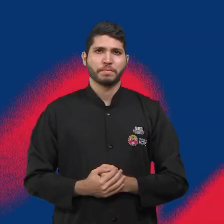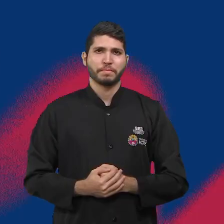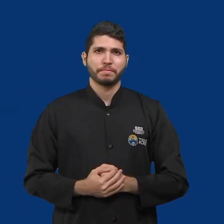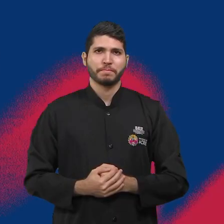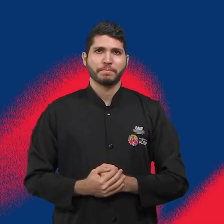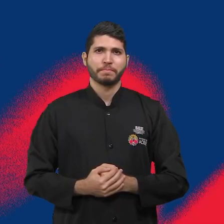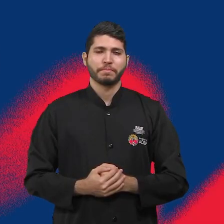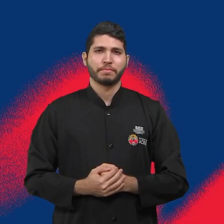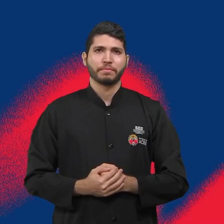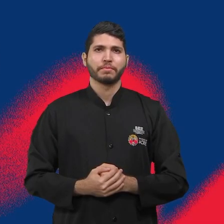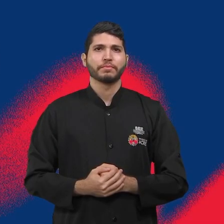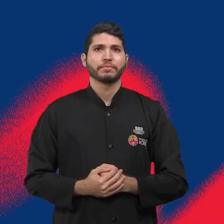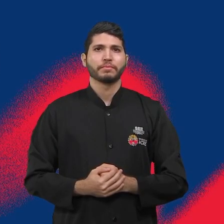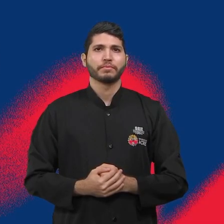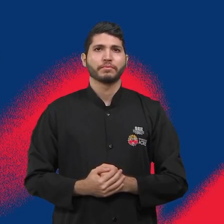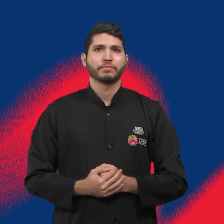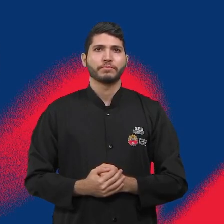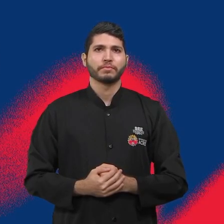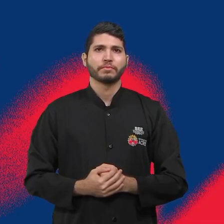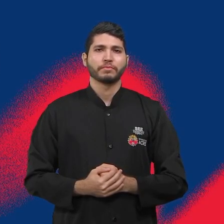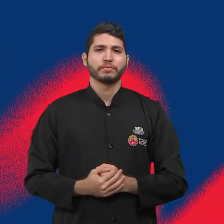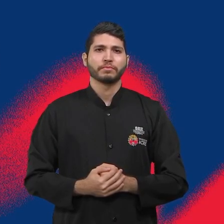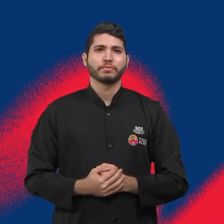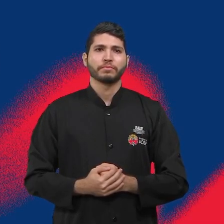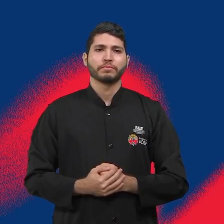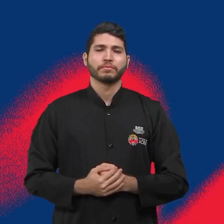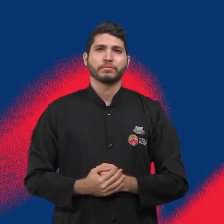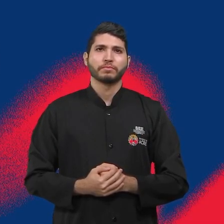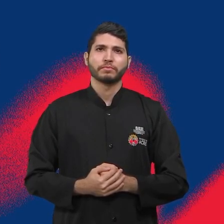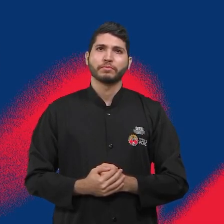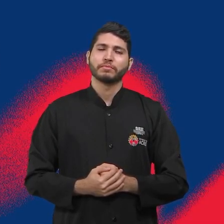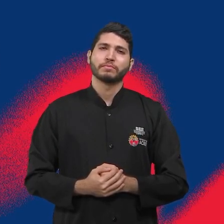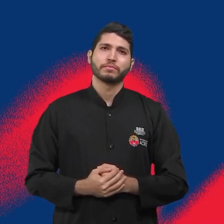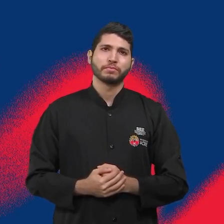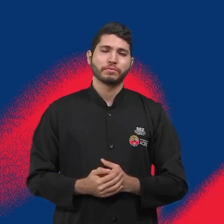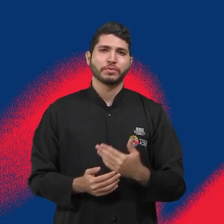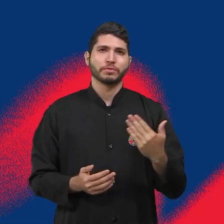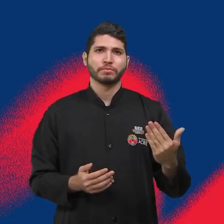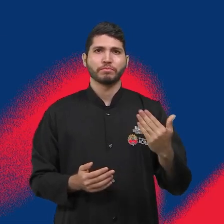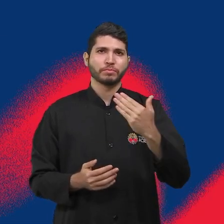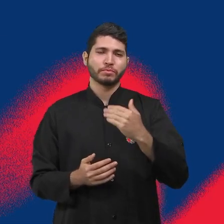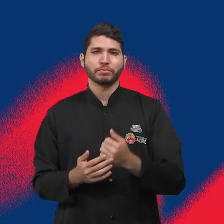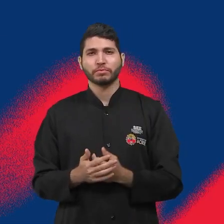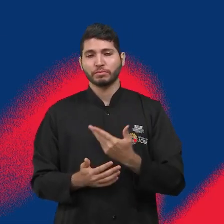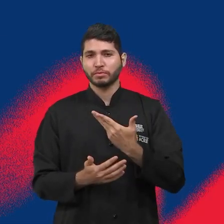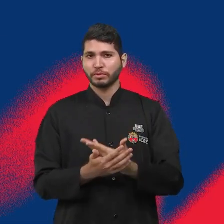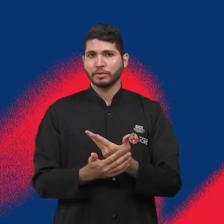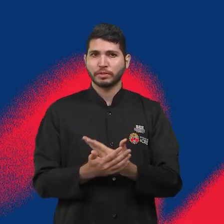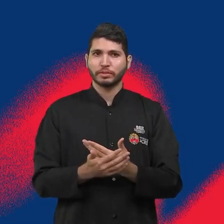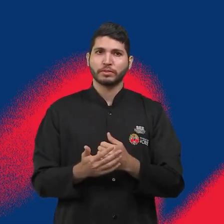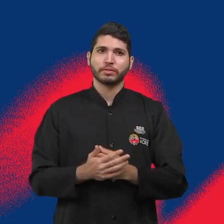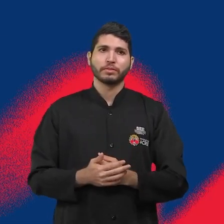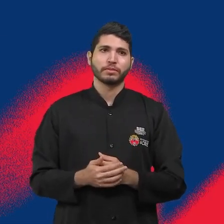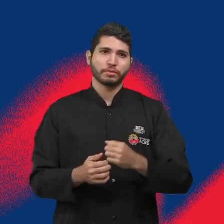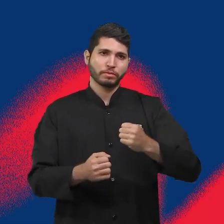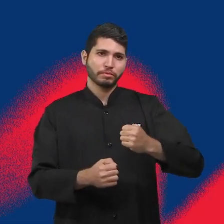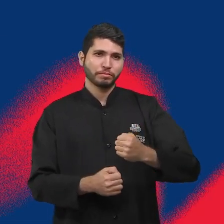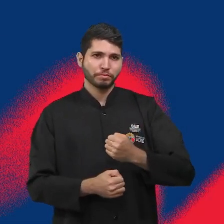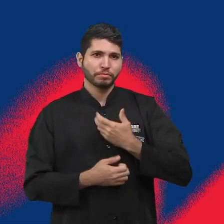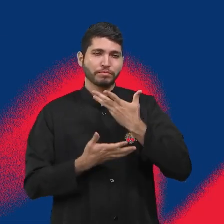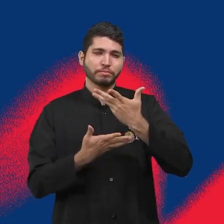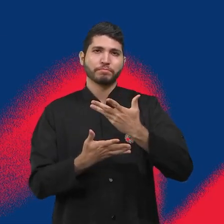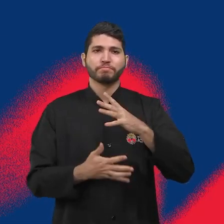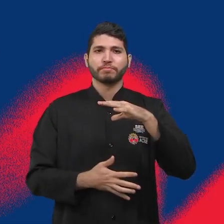lá. Então, gente, o tema da nossa aula de hoje é explorando a expressão urbana, a arte do